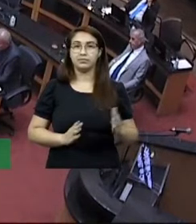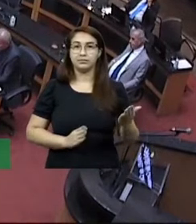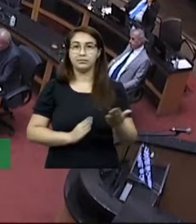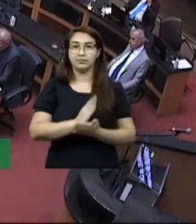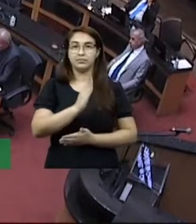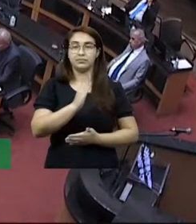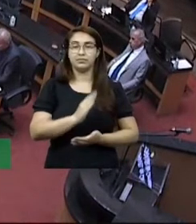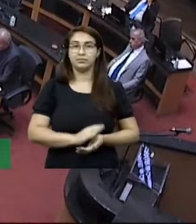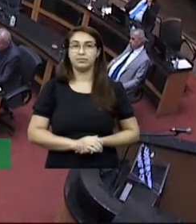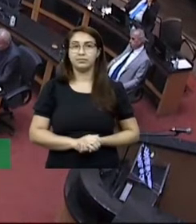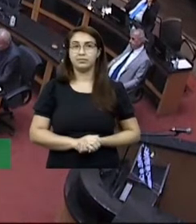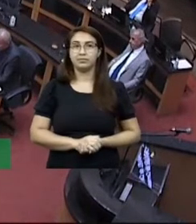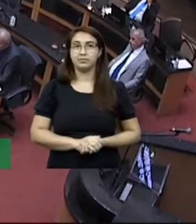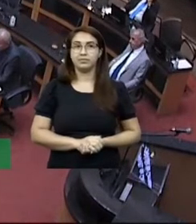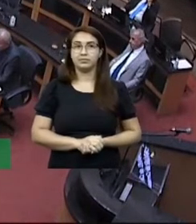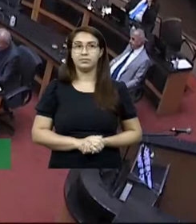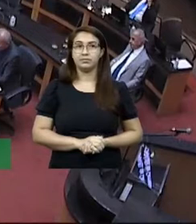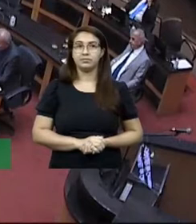Aprovado.